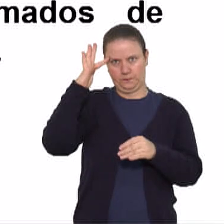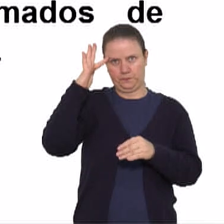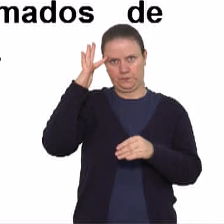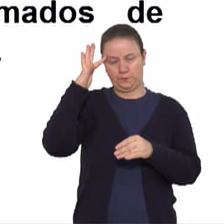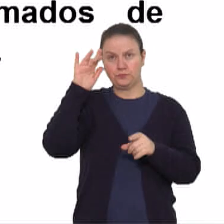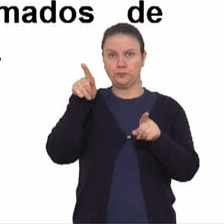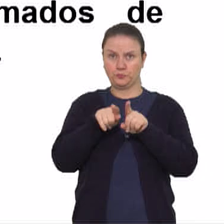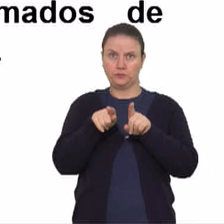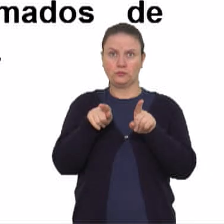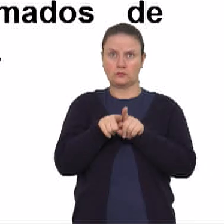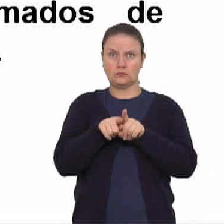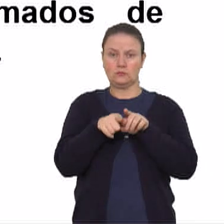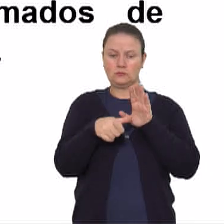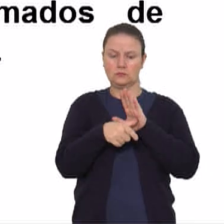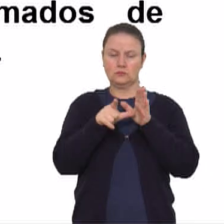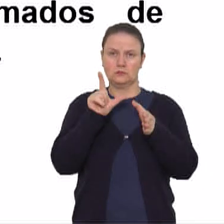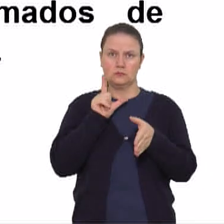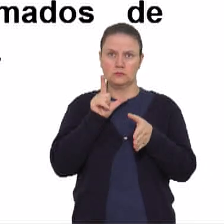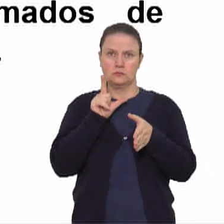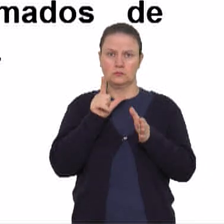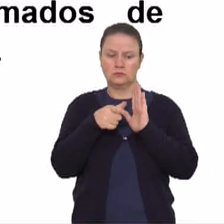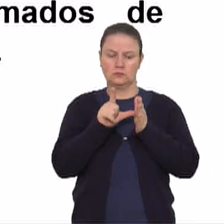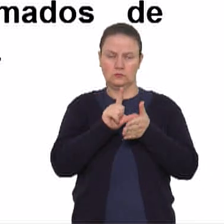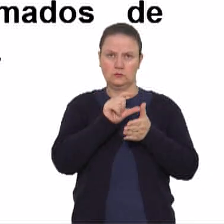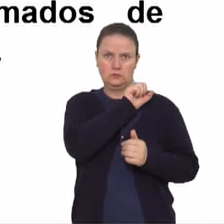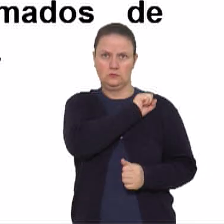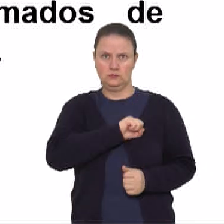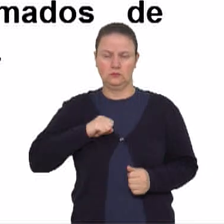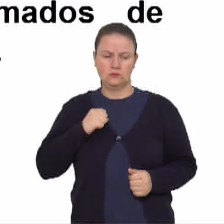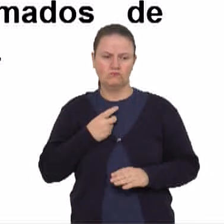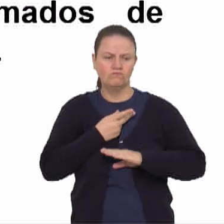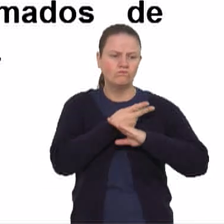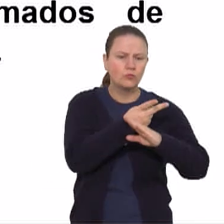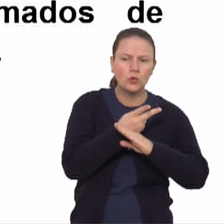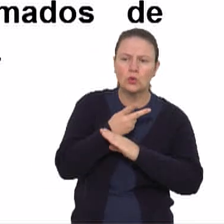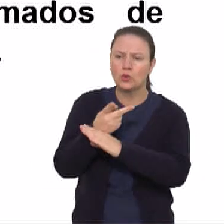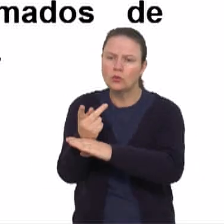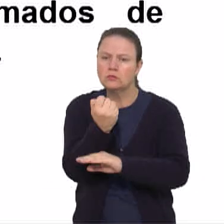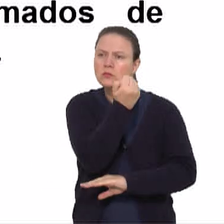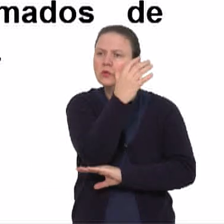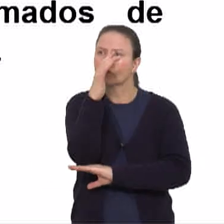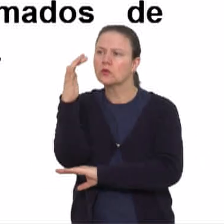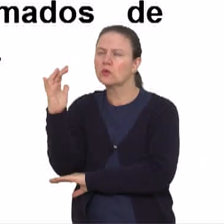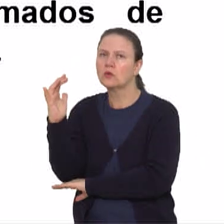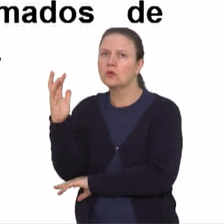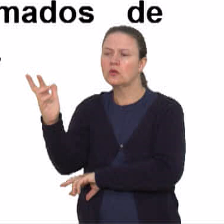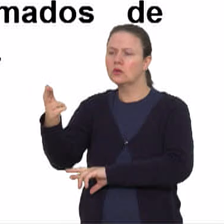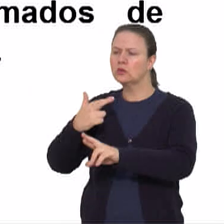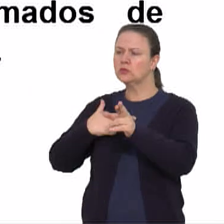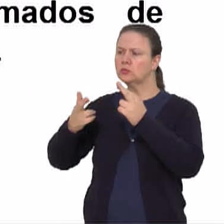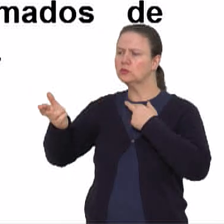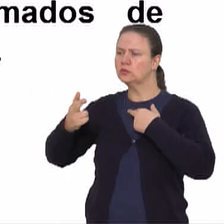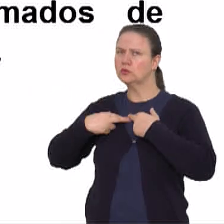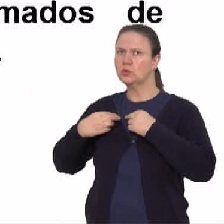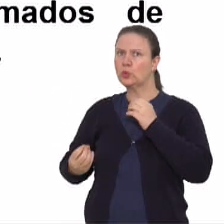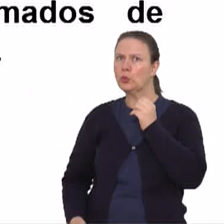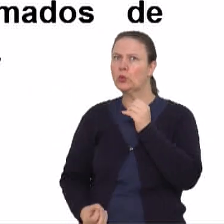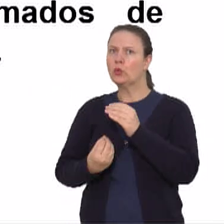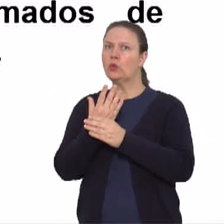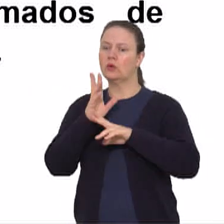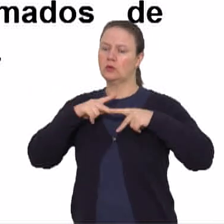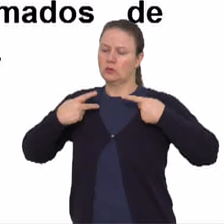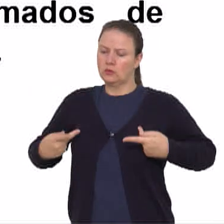Os pré-socráticos buscavam, nos elementos da natureza, as respostas sobre a origem do ser e do